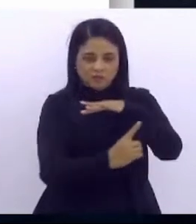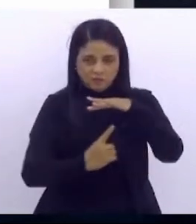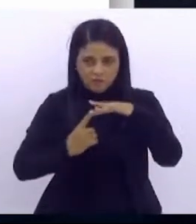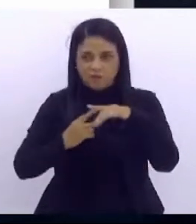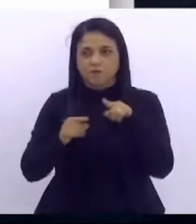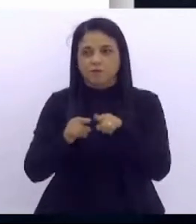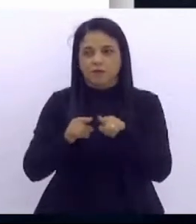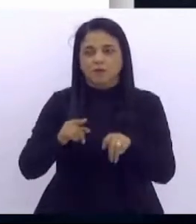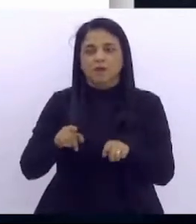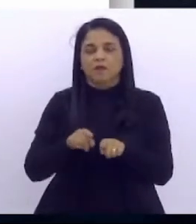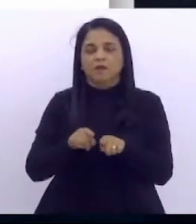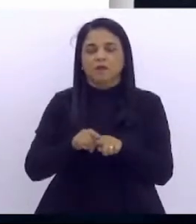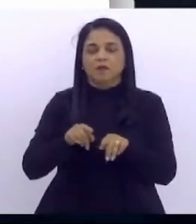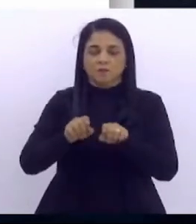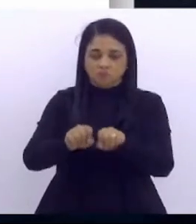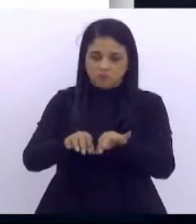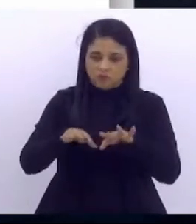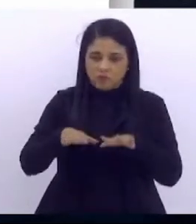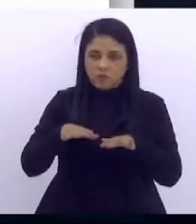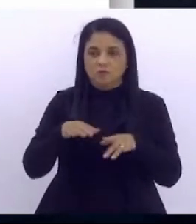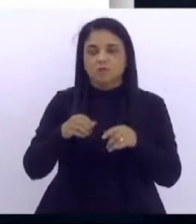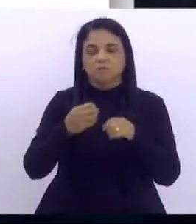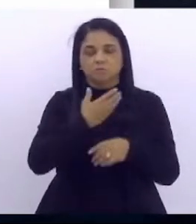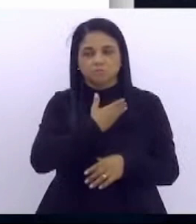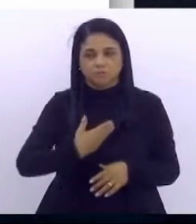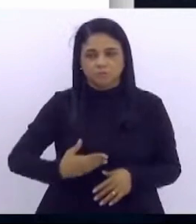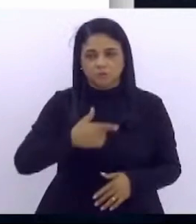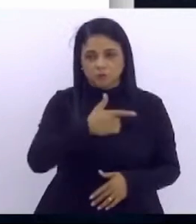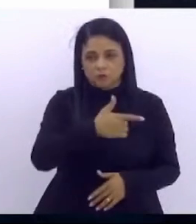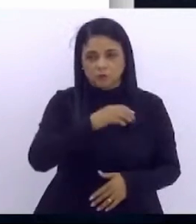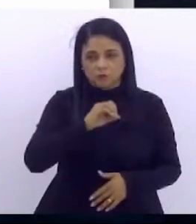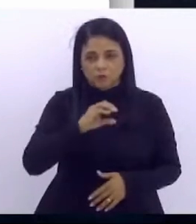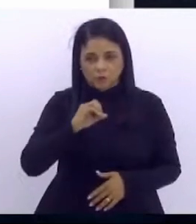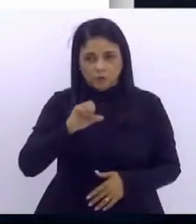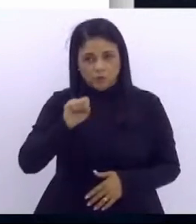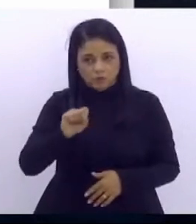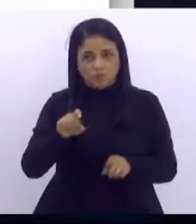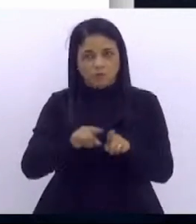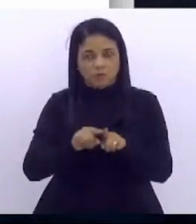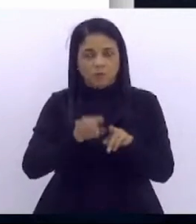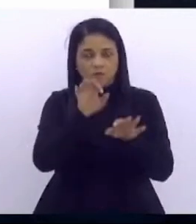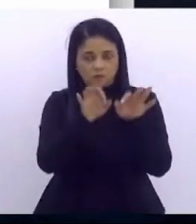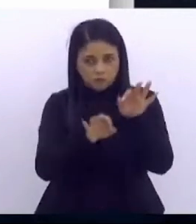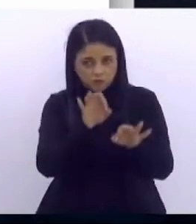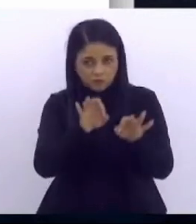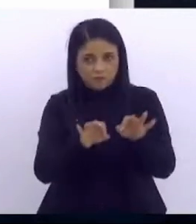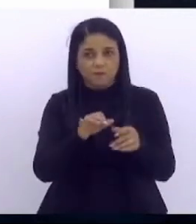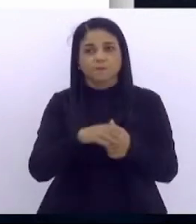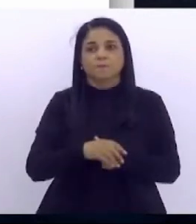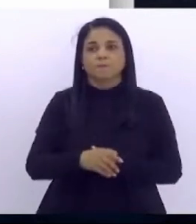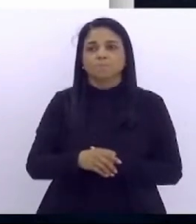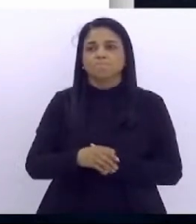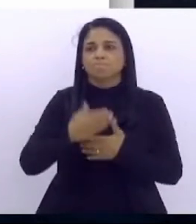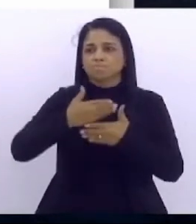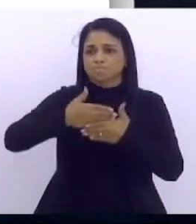mundiais na audiência pública de 2008, que é subsídios para o julgamento. Pode passar o